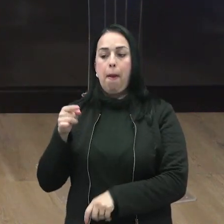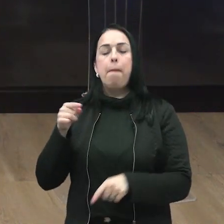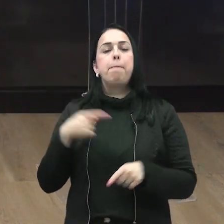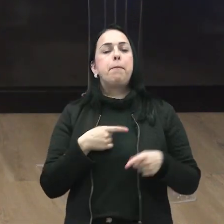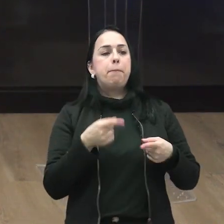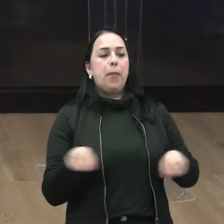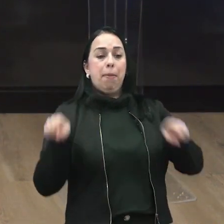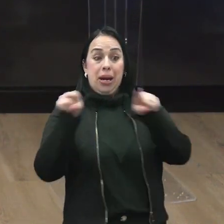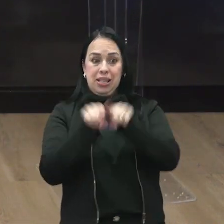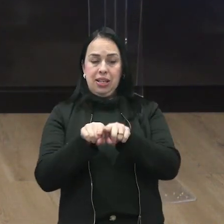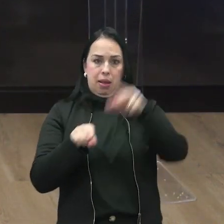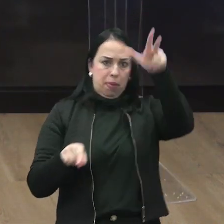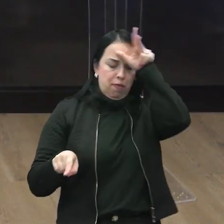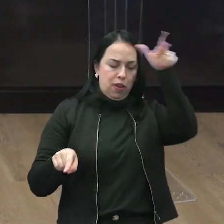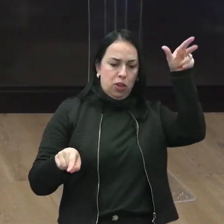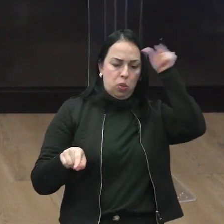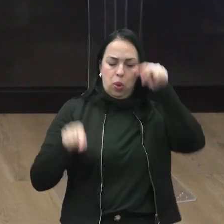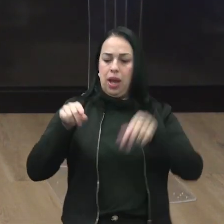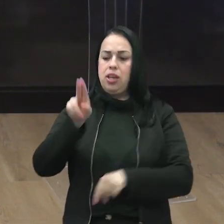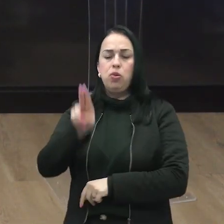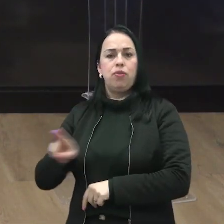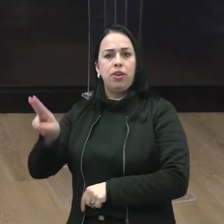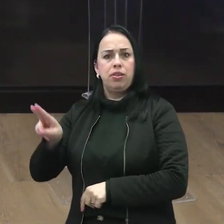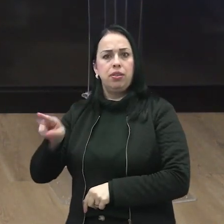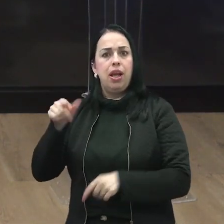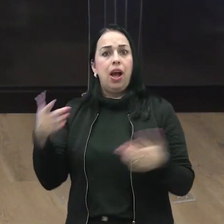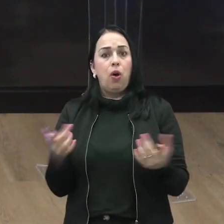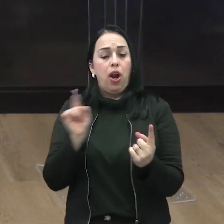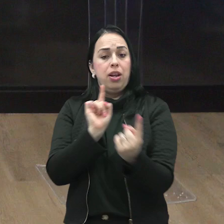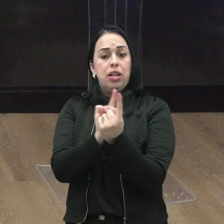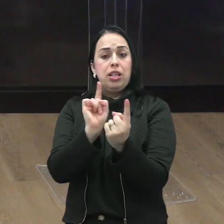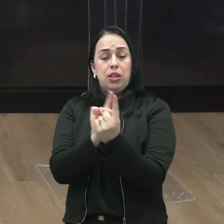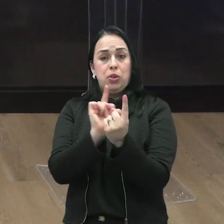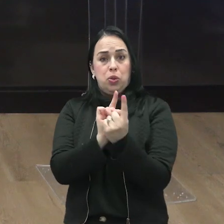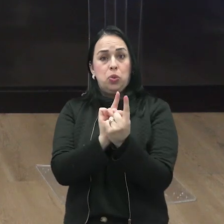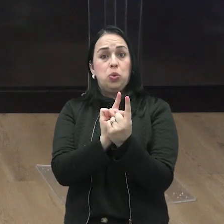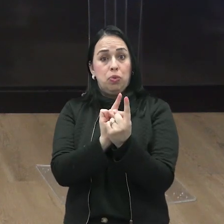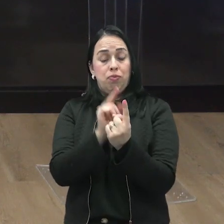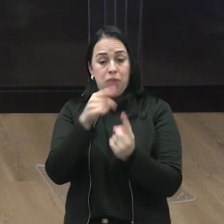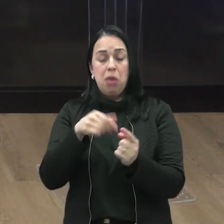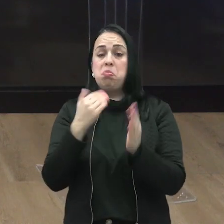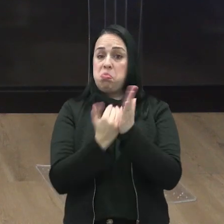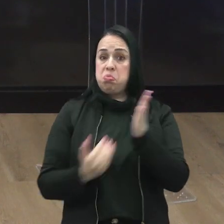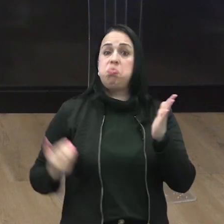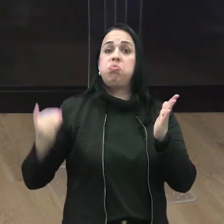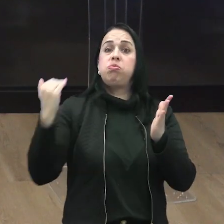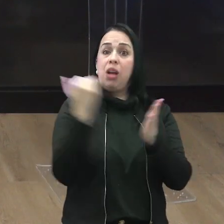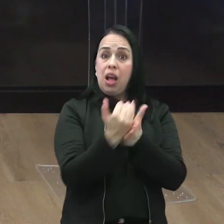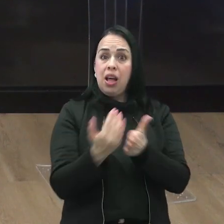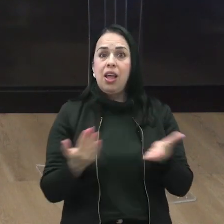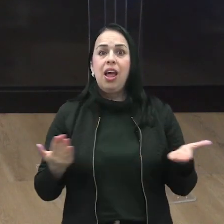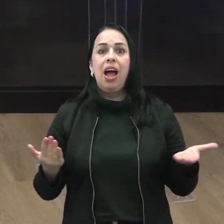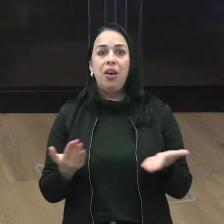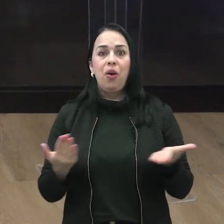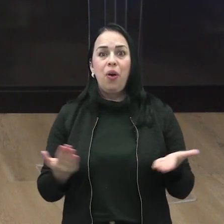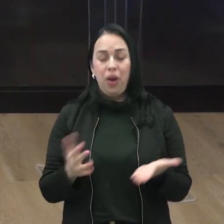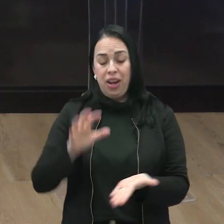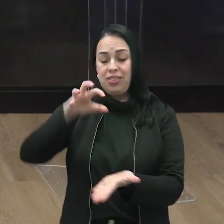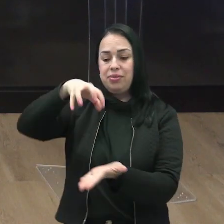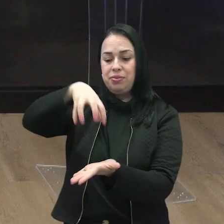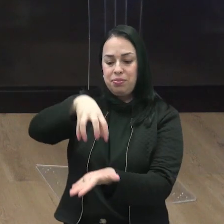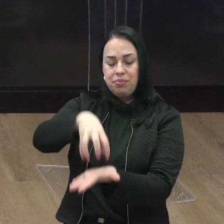parceria entre poder público e universidade deve expandir as consultas do SUS aqui no município. Agora, o